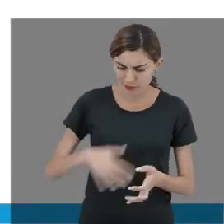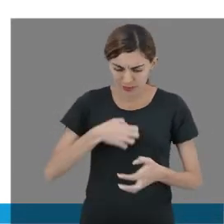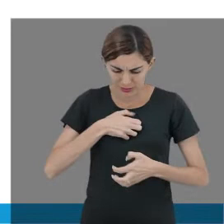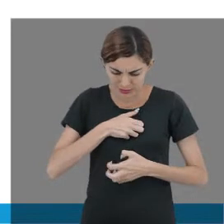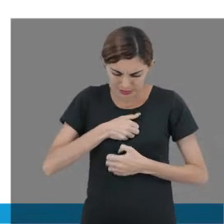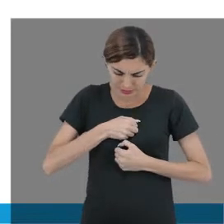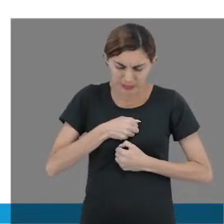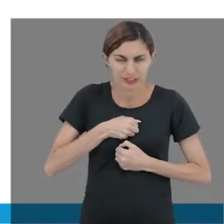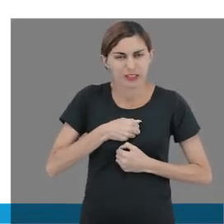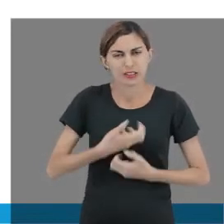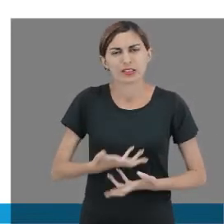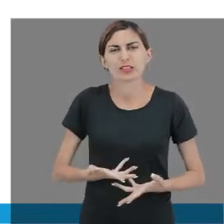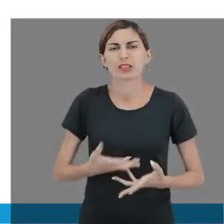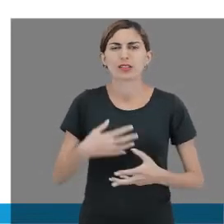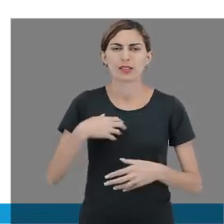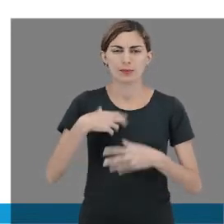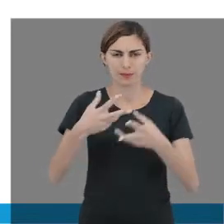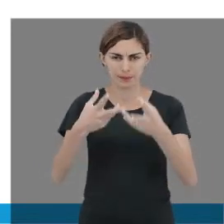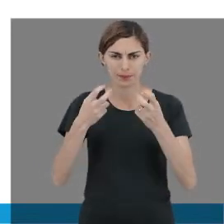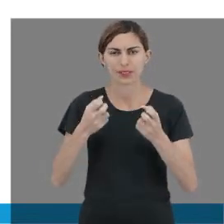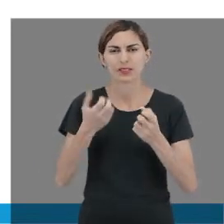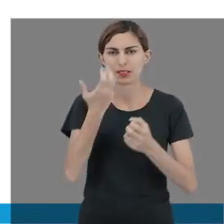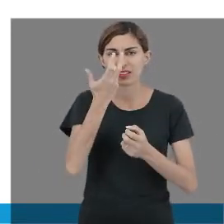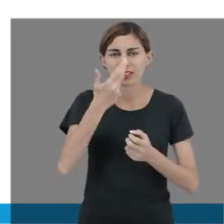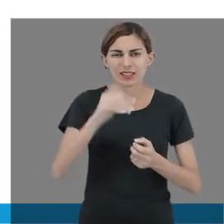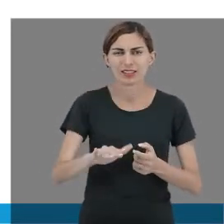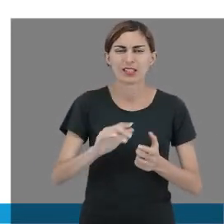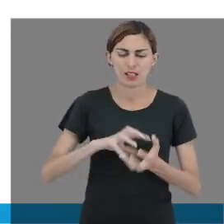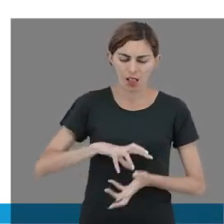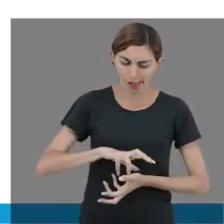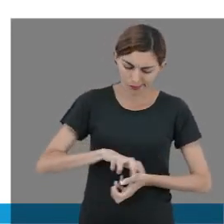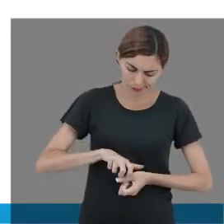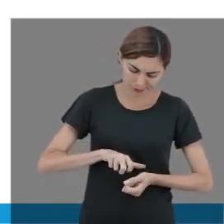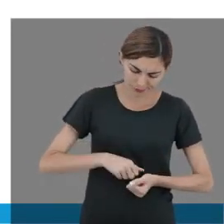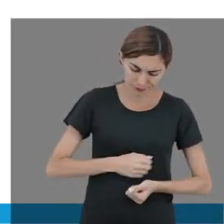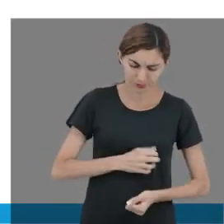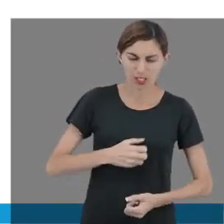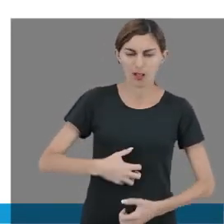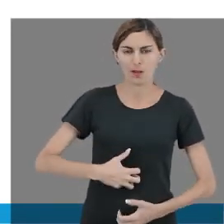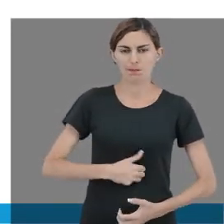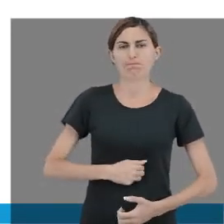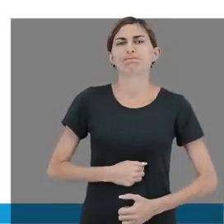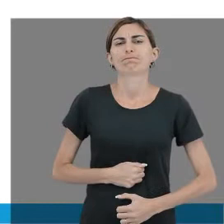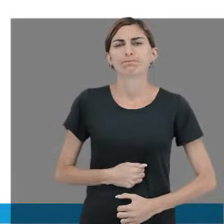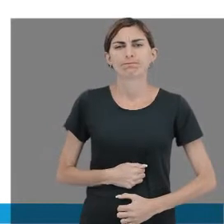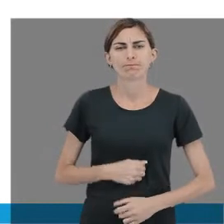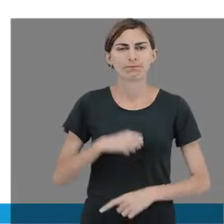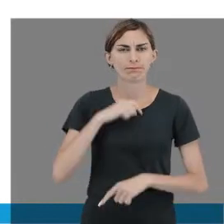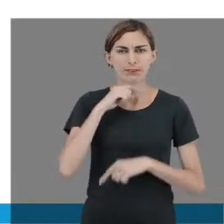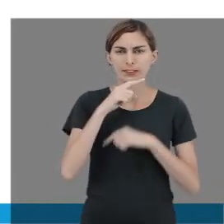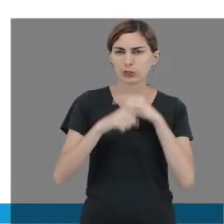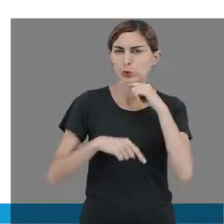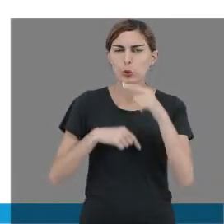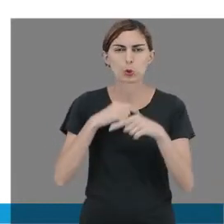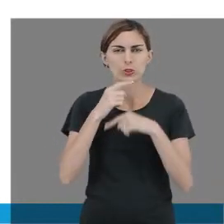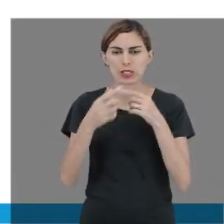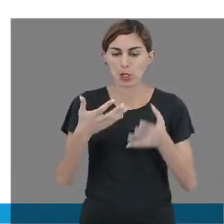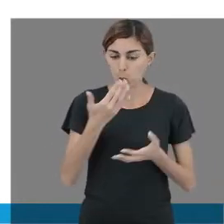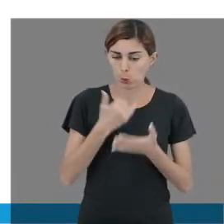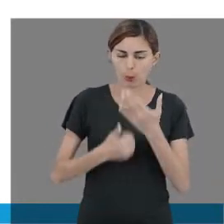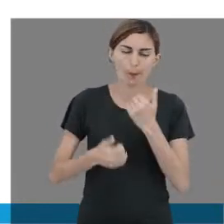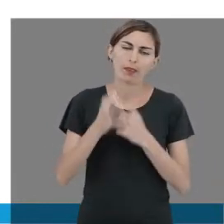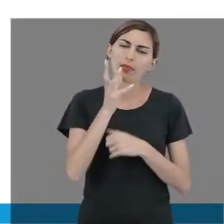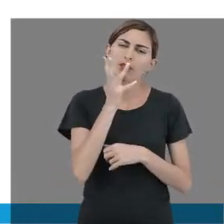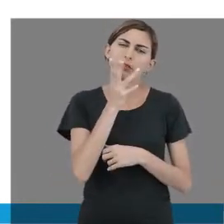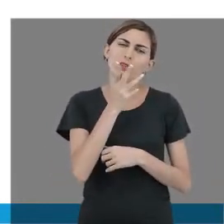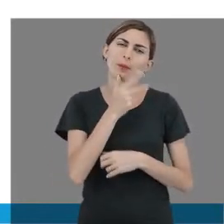isso pela cintilografia. Então são crianças que têm uma dificuldade de ganhar peso porque comem, mas não aguentam grandes volumes e demora muito tempo para